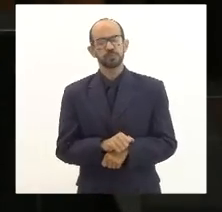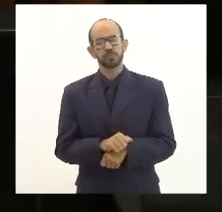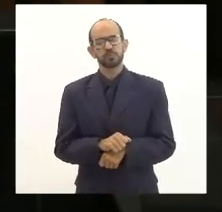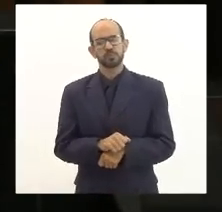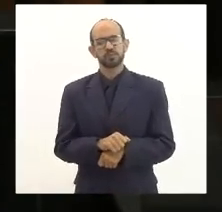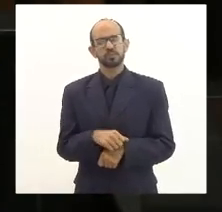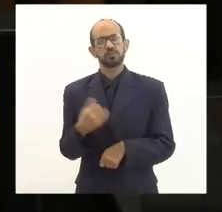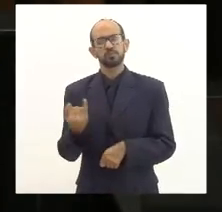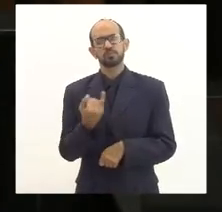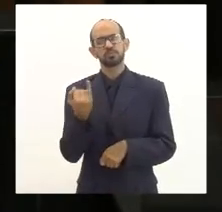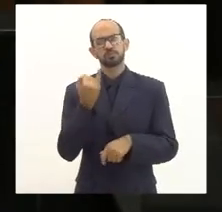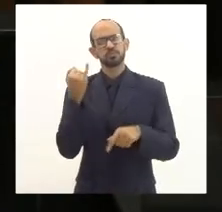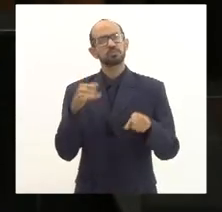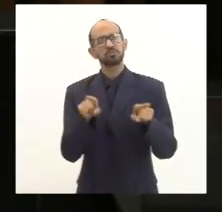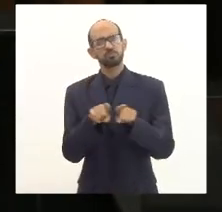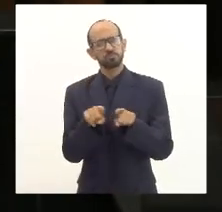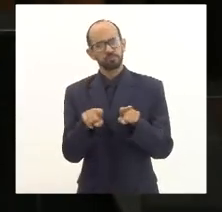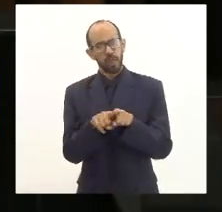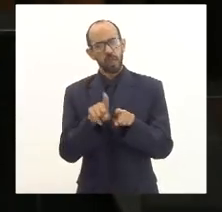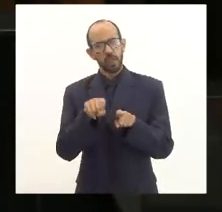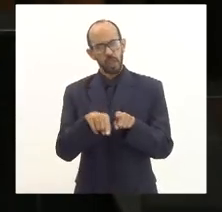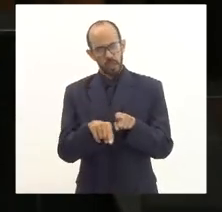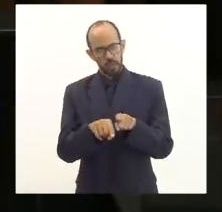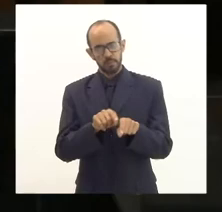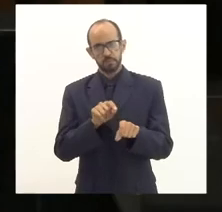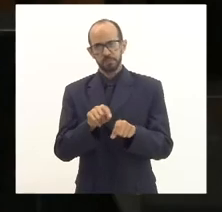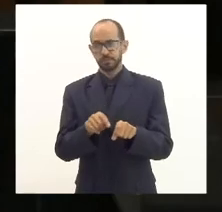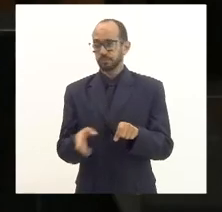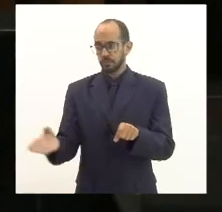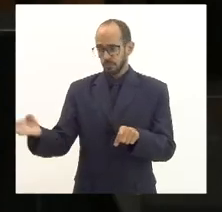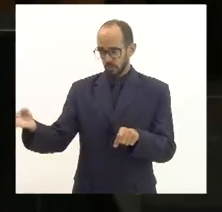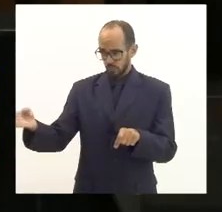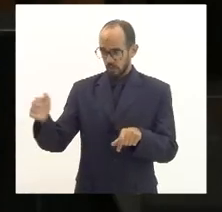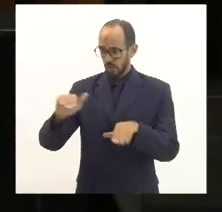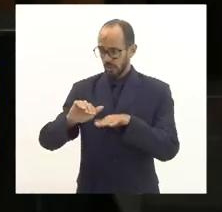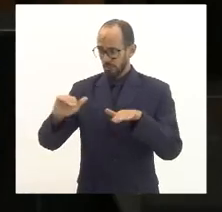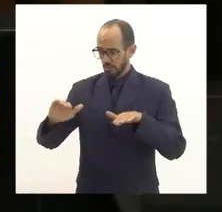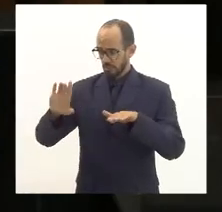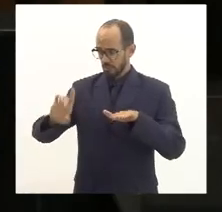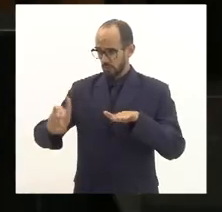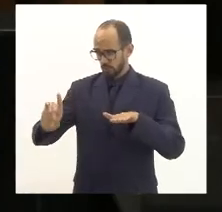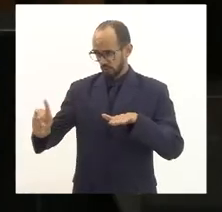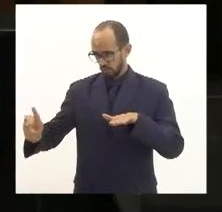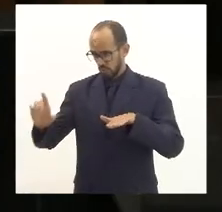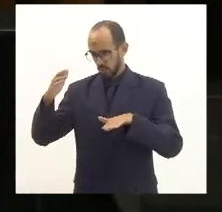é importantíssimo e a senhora é da mesa diretora